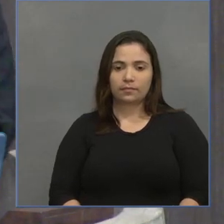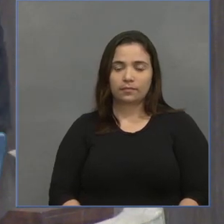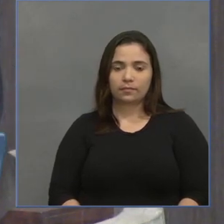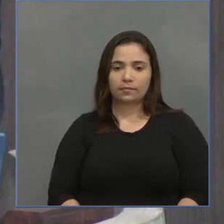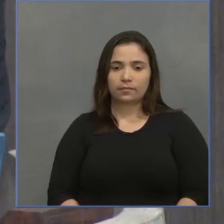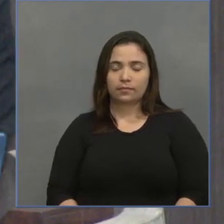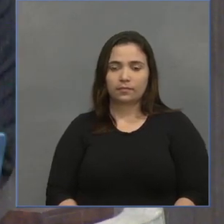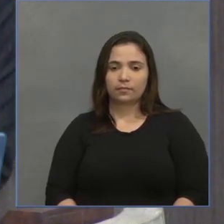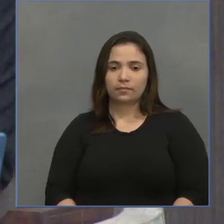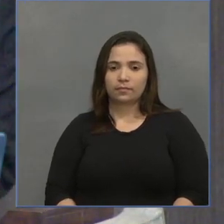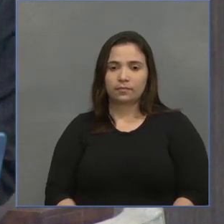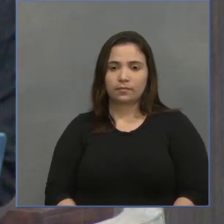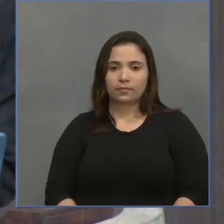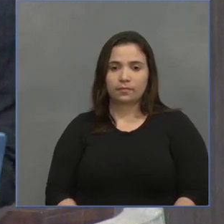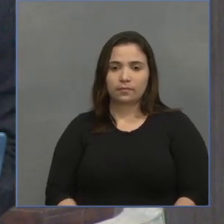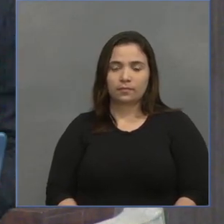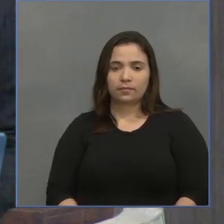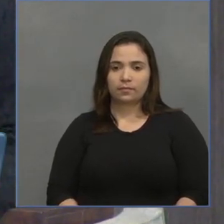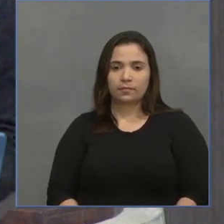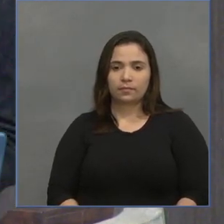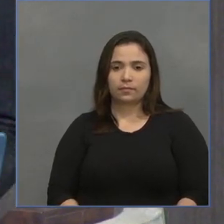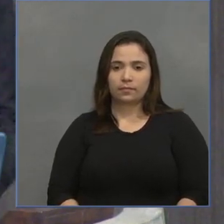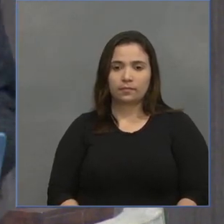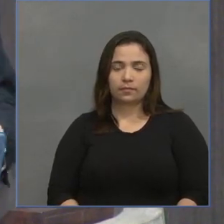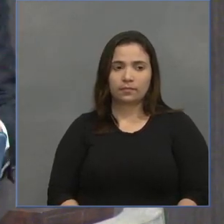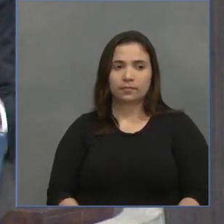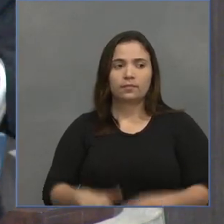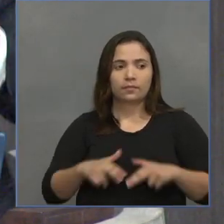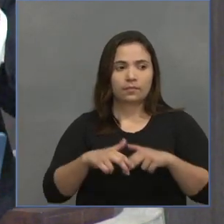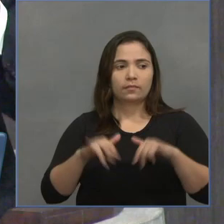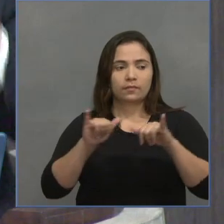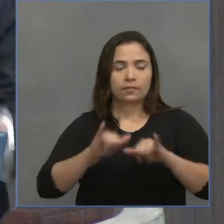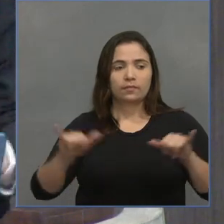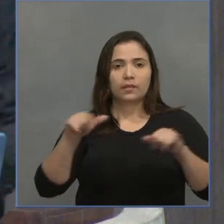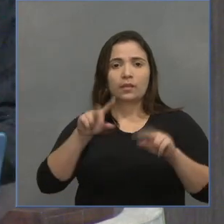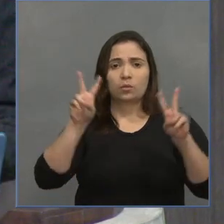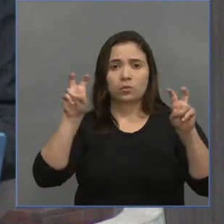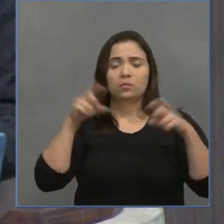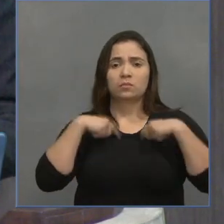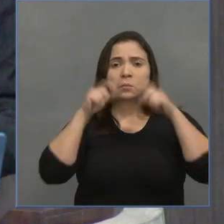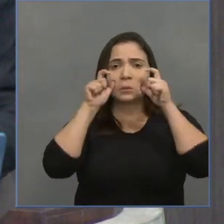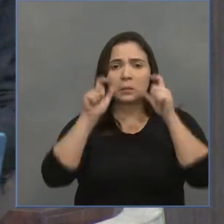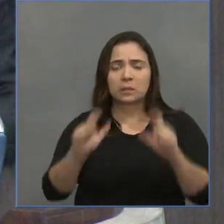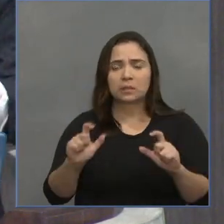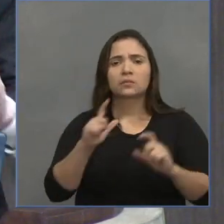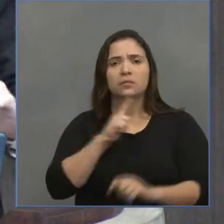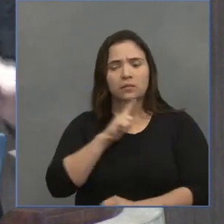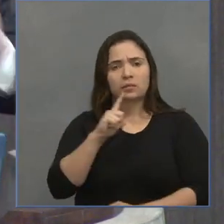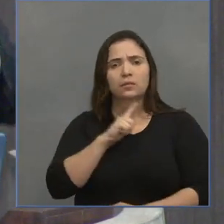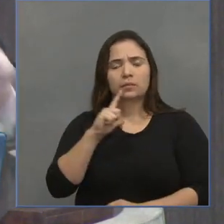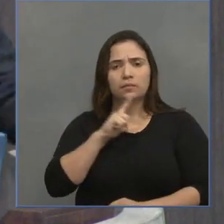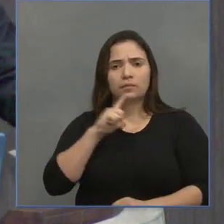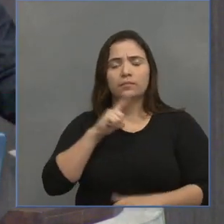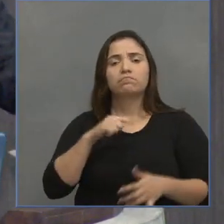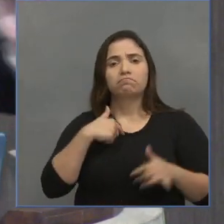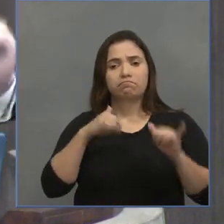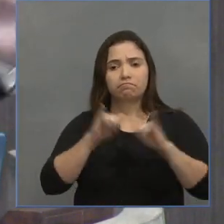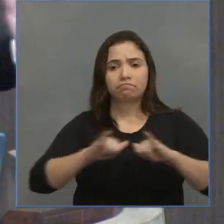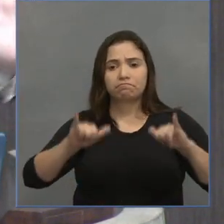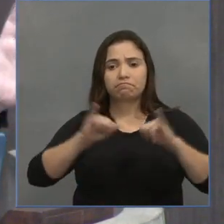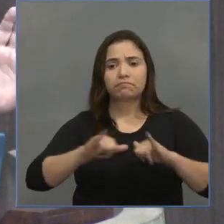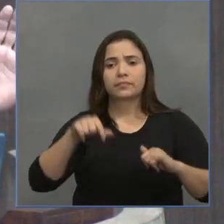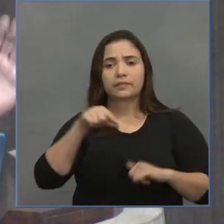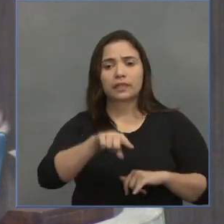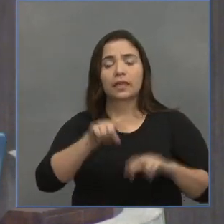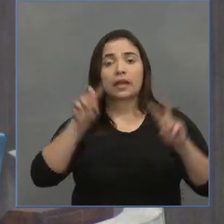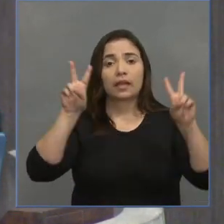Um minutinho. Portanto, eu queria dizer o seguinte, esse assunto é um assunto que nos interessa a todos, e eu digo, esse é um tema das atuais